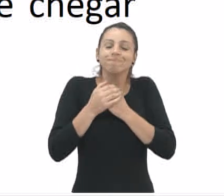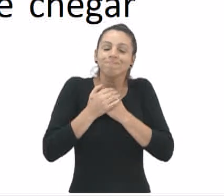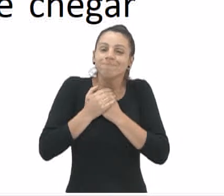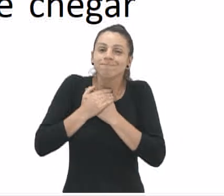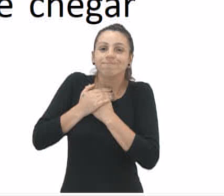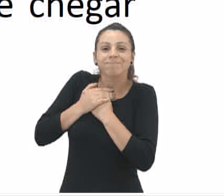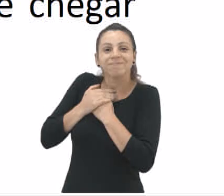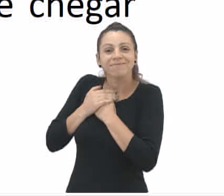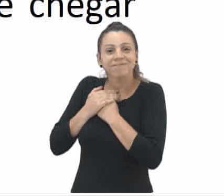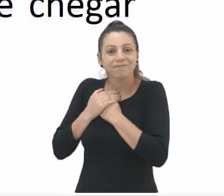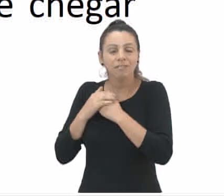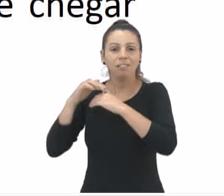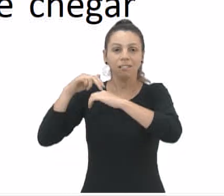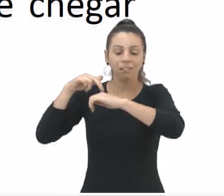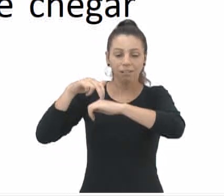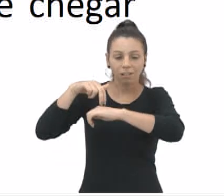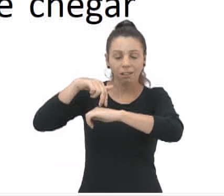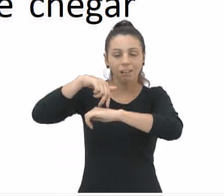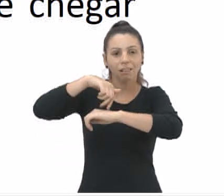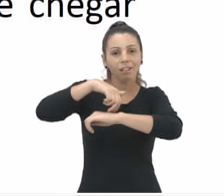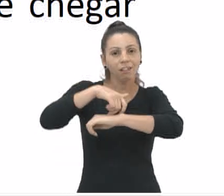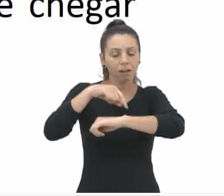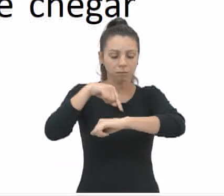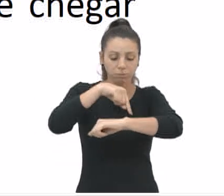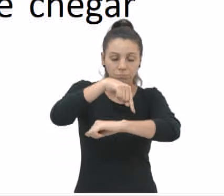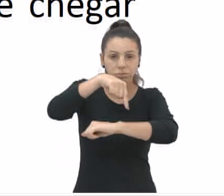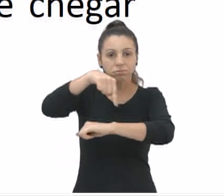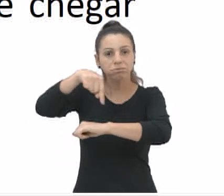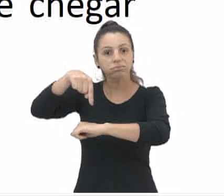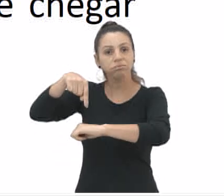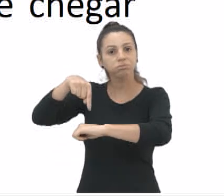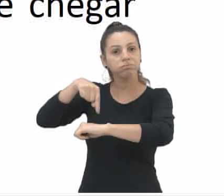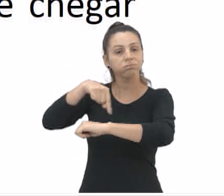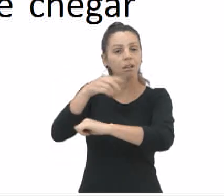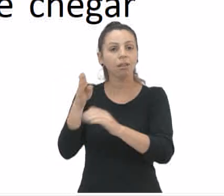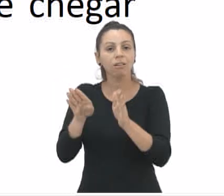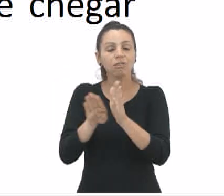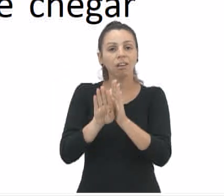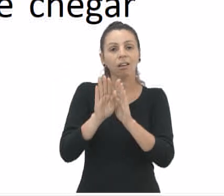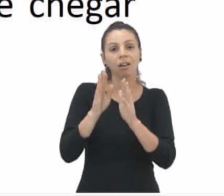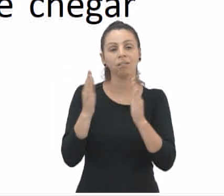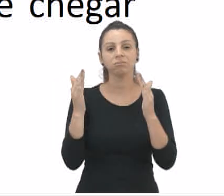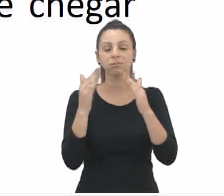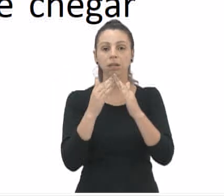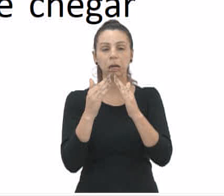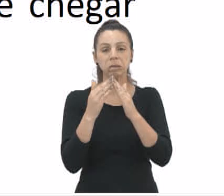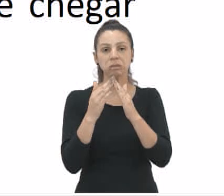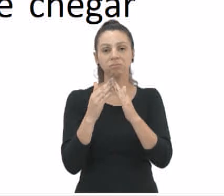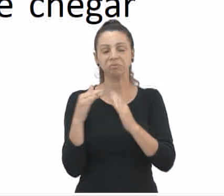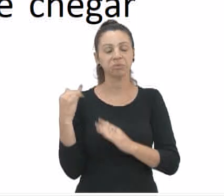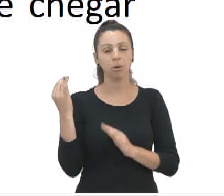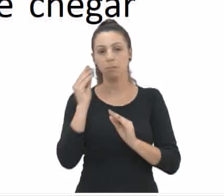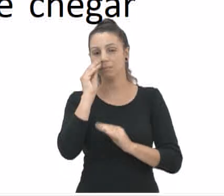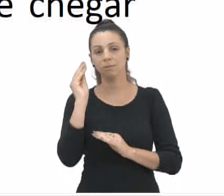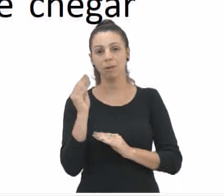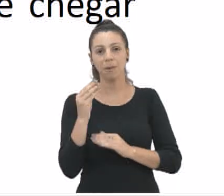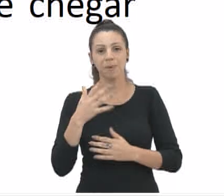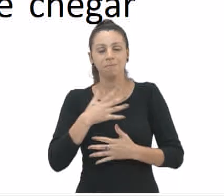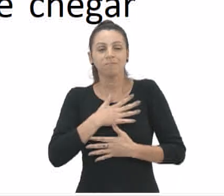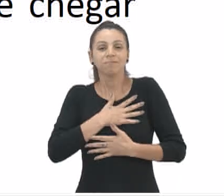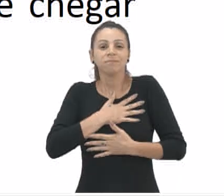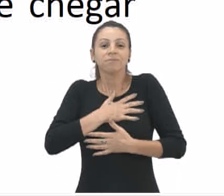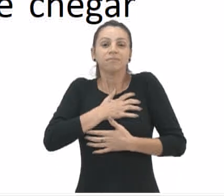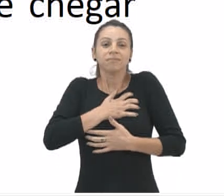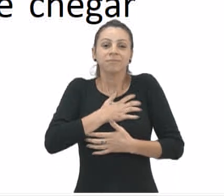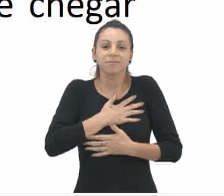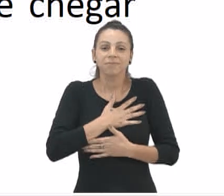peito. Quanto tempo levei até chegar em casa? Também pouco importa. O meu peito estava